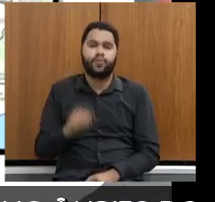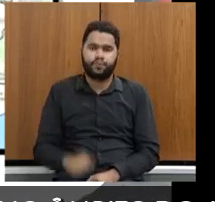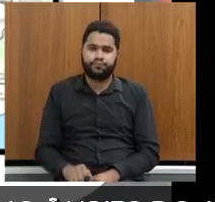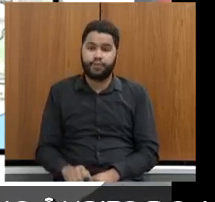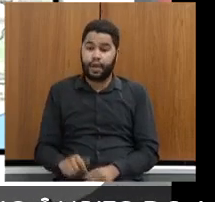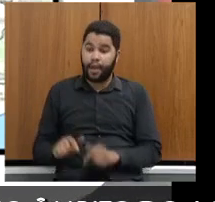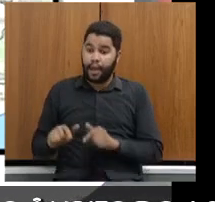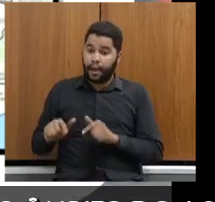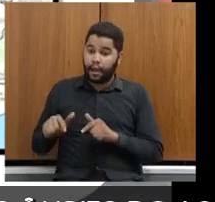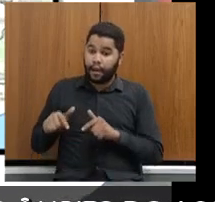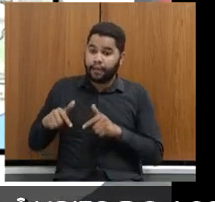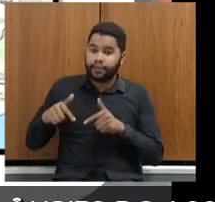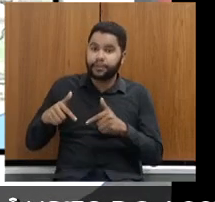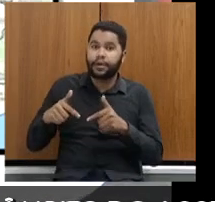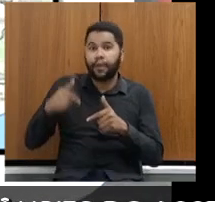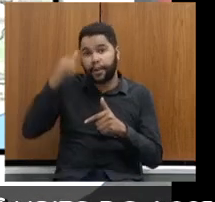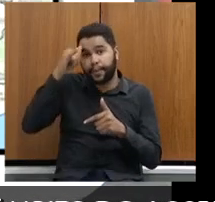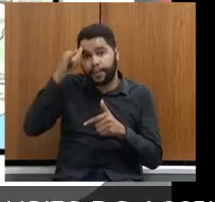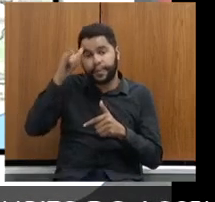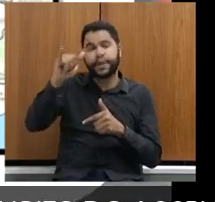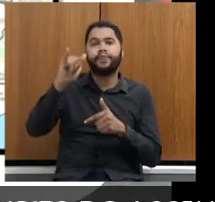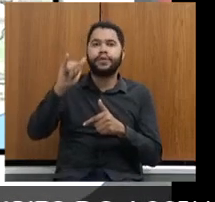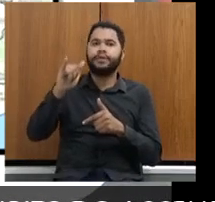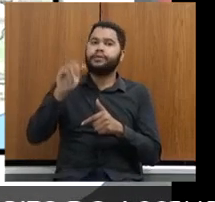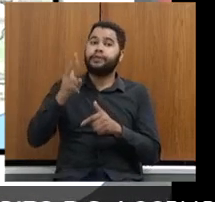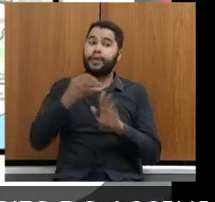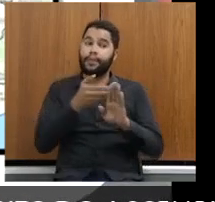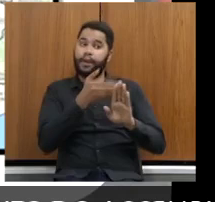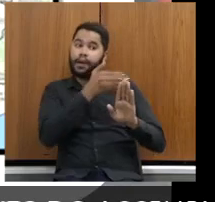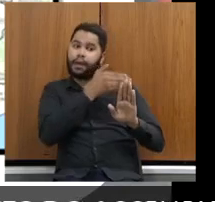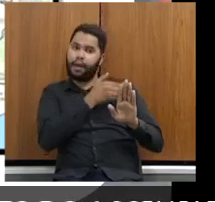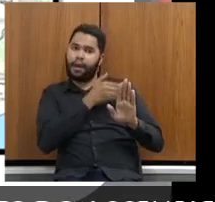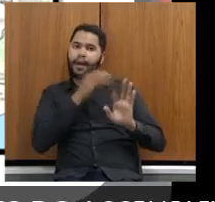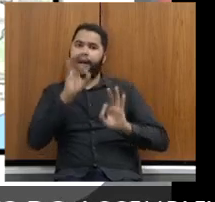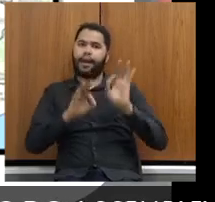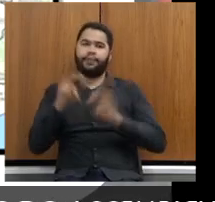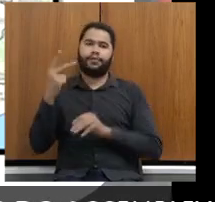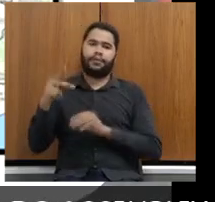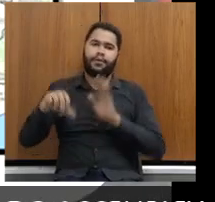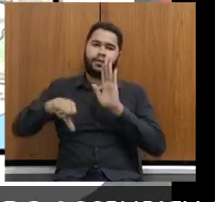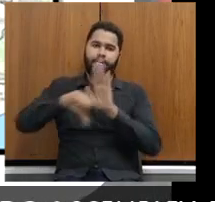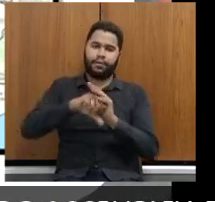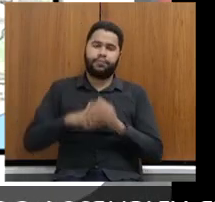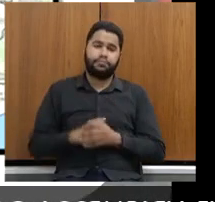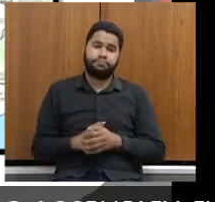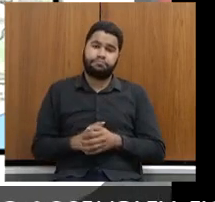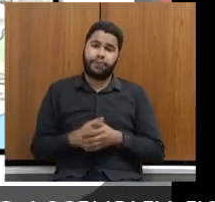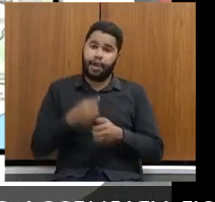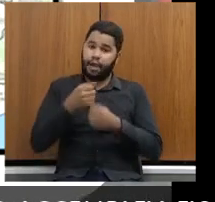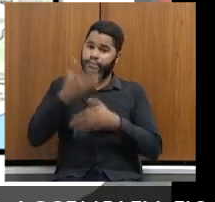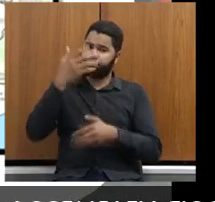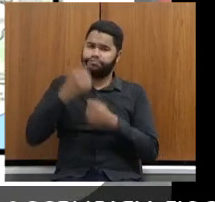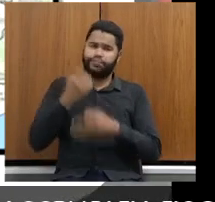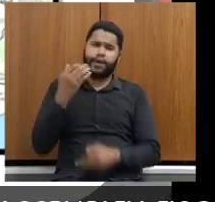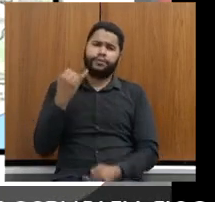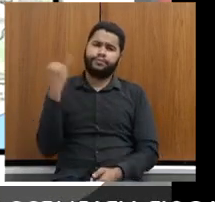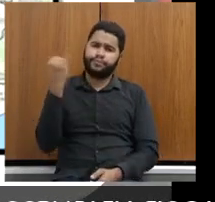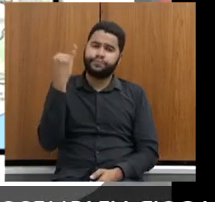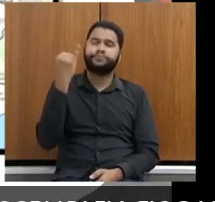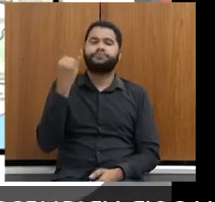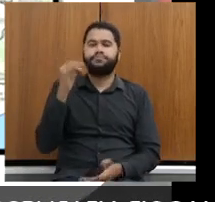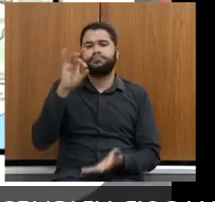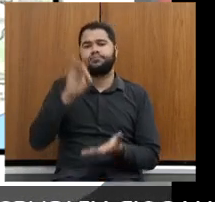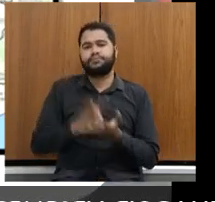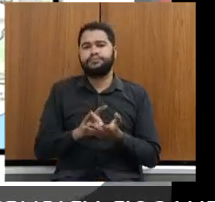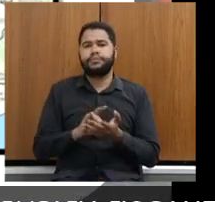a ação da Inteligência é uma ação preventiva é uma são 500 se antecipa a ação na verdade criminosa Isso é que é um da de refutável não é de que realmente